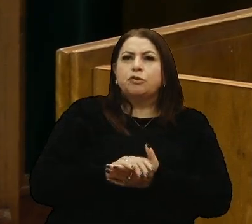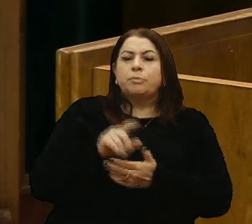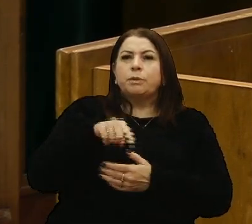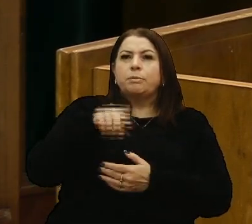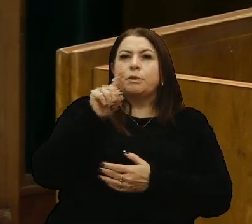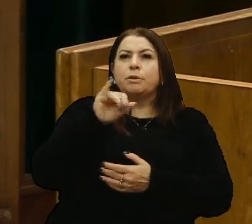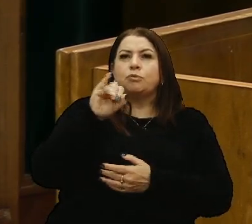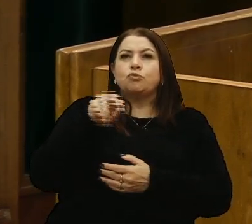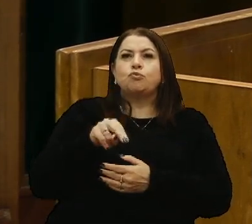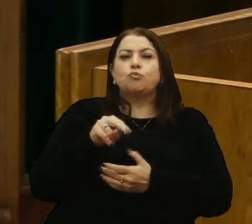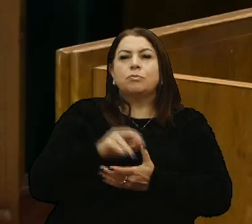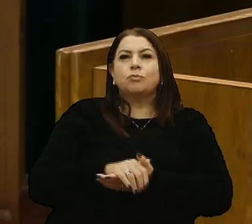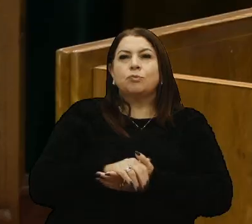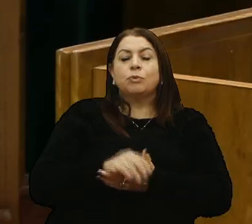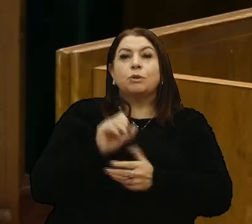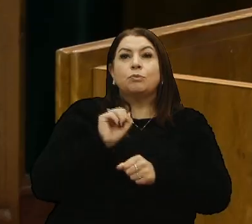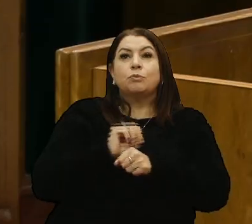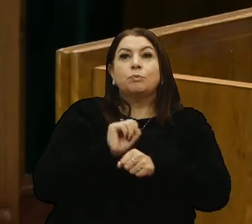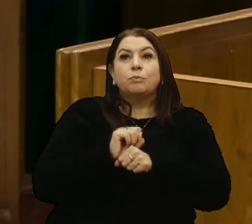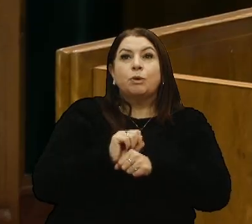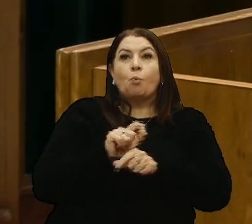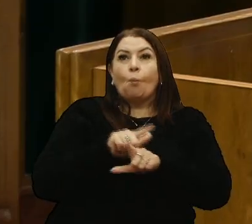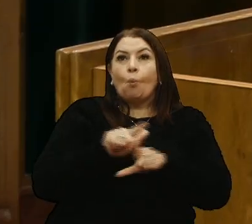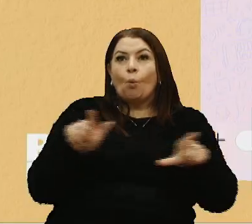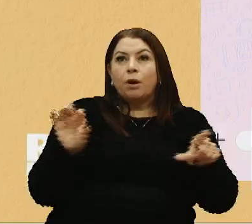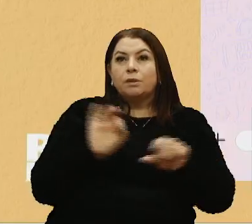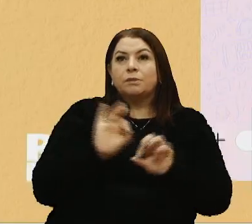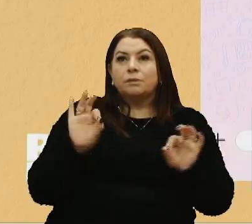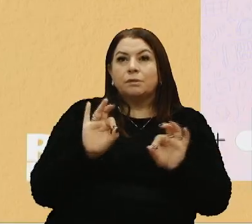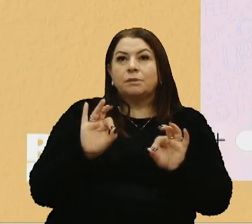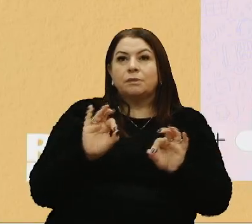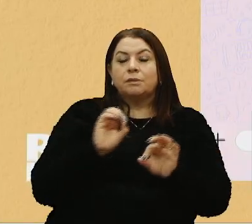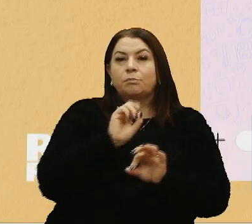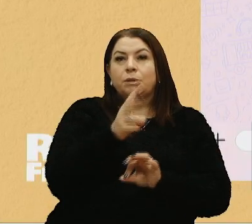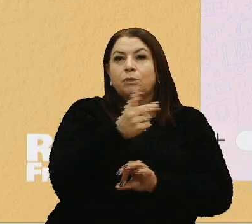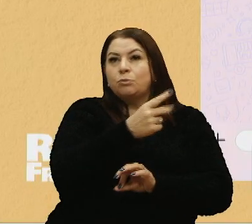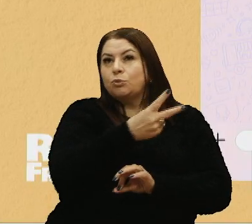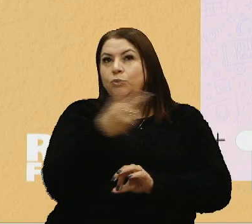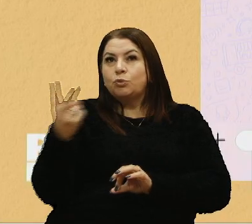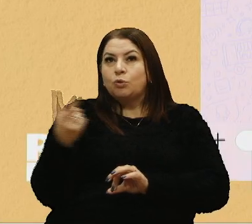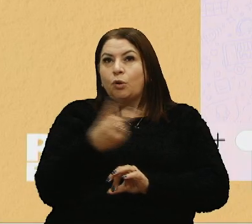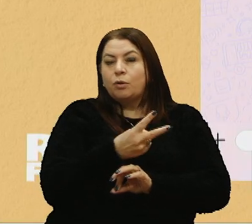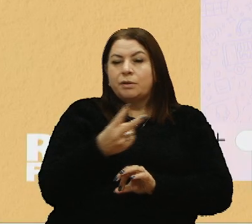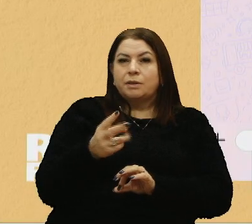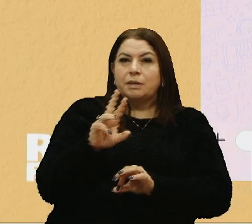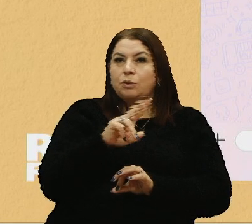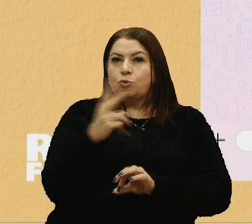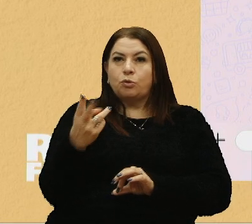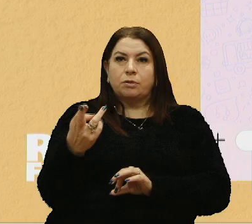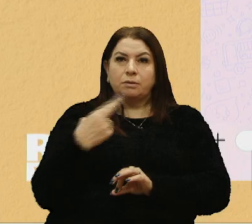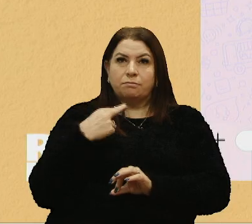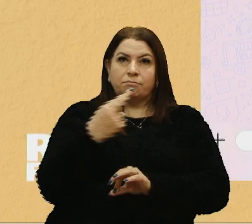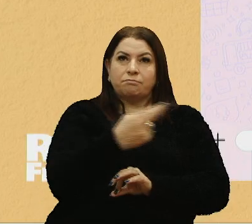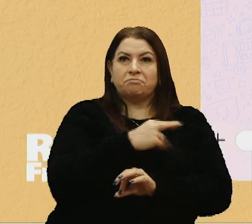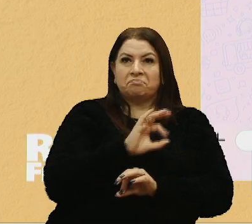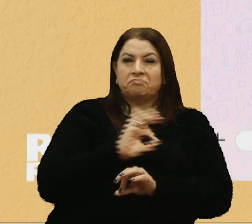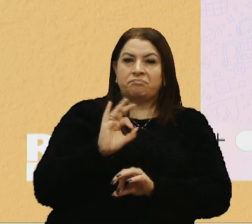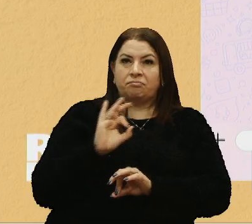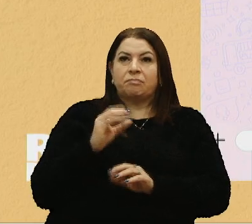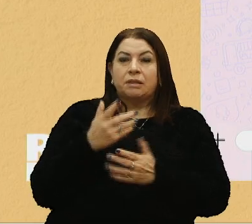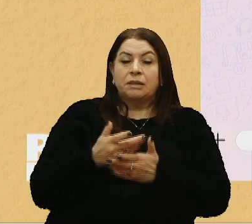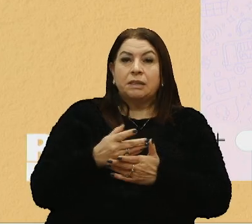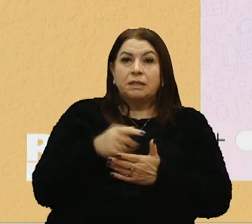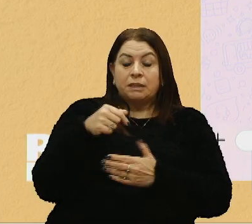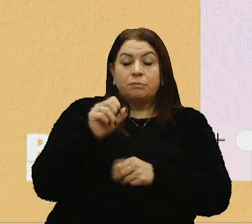1º de junho que eu estou no vácuo, porque daí eu mando para os dois. Nenhum dos dois me retornou. E nós